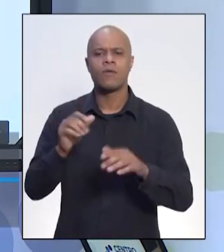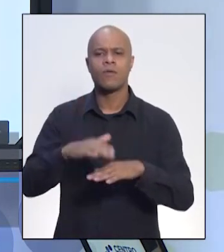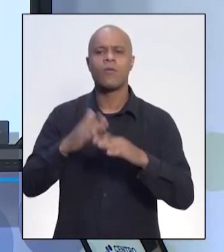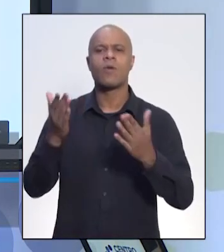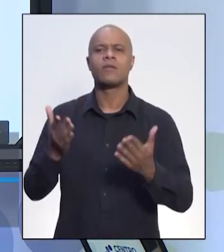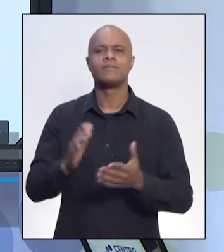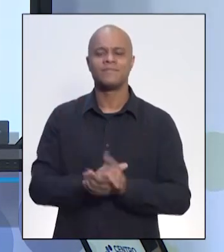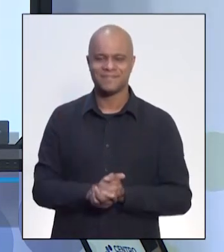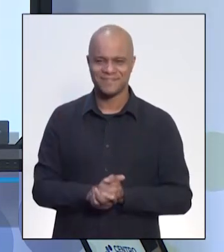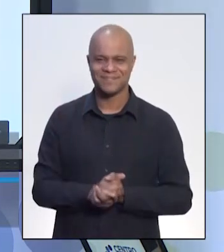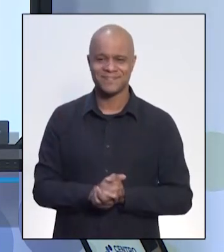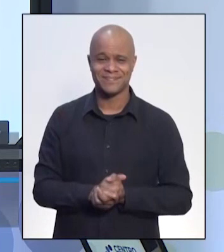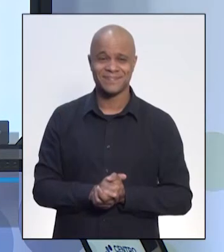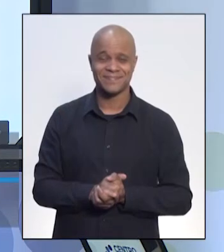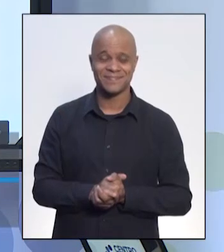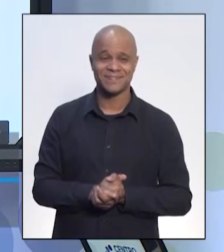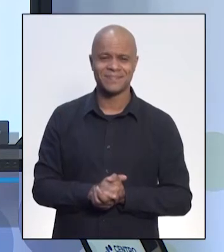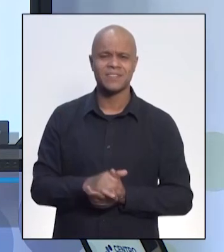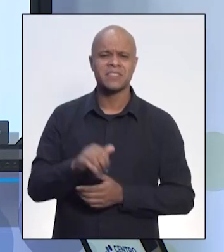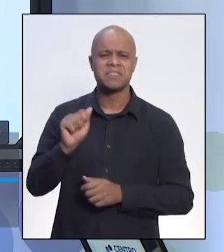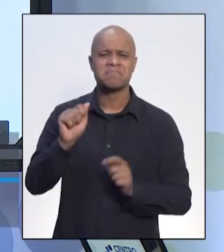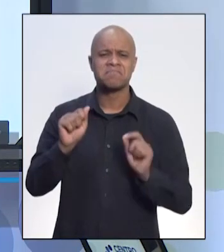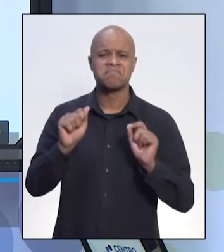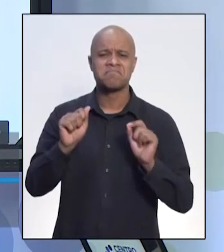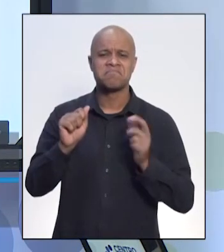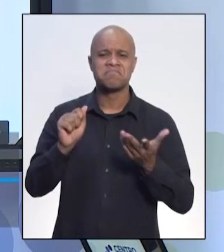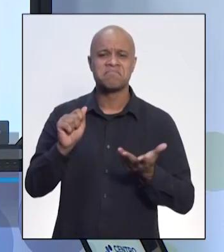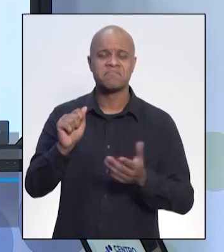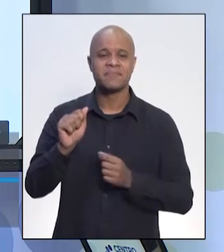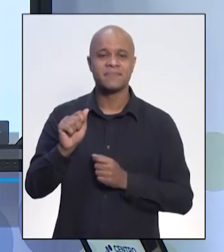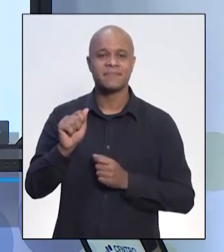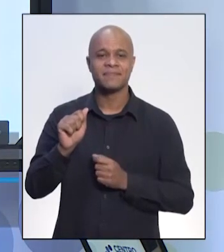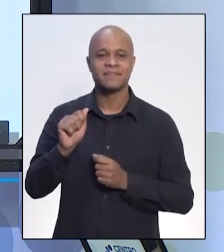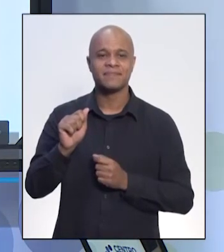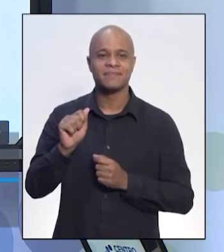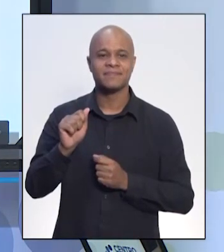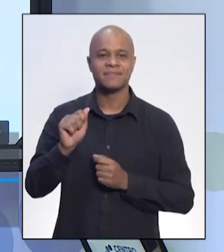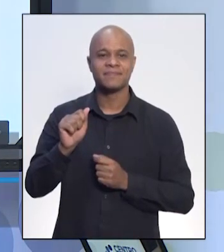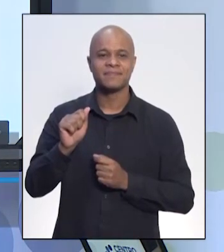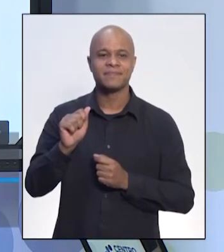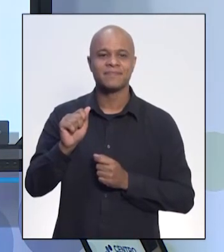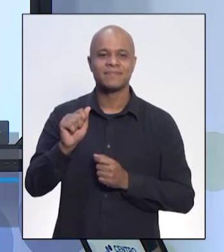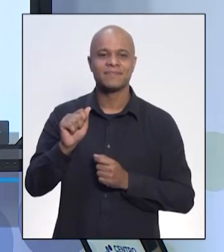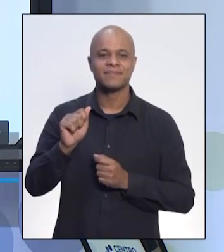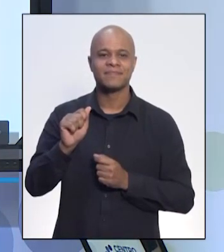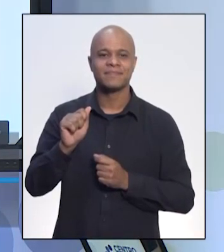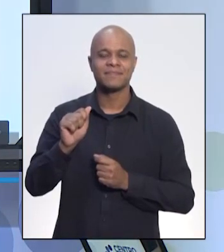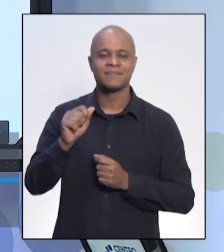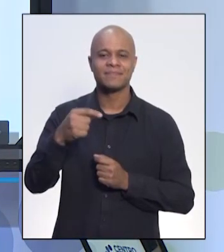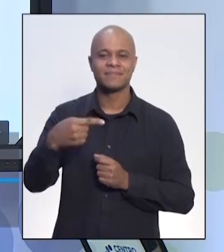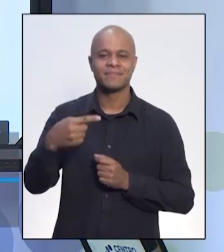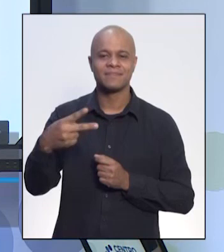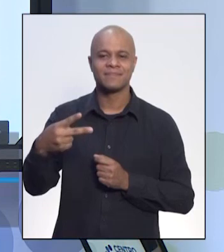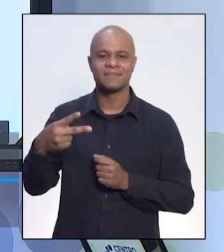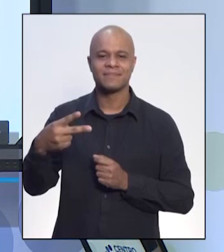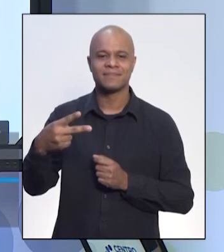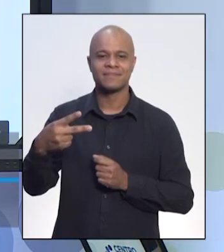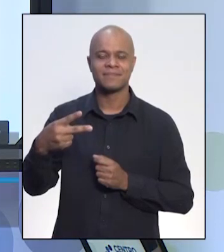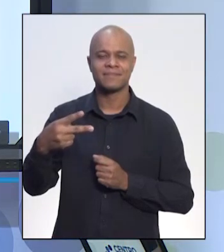segundo grau? Quem que é o a mesmo, professora? É o coeficiente na frente do x², que no caso é menos